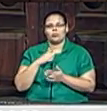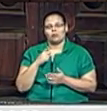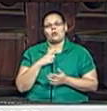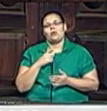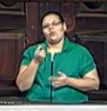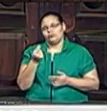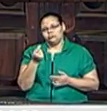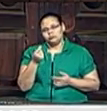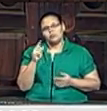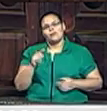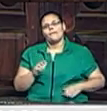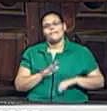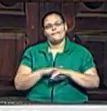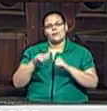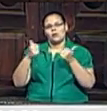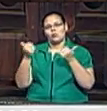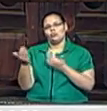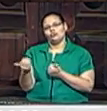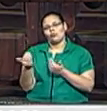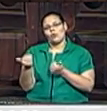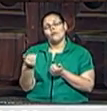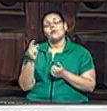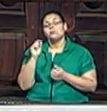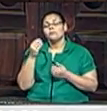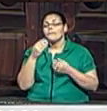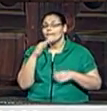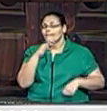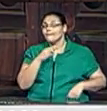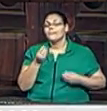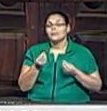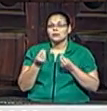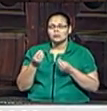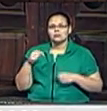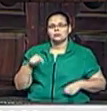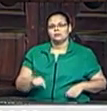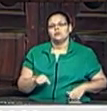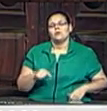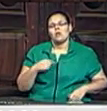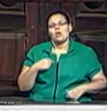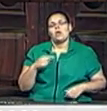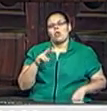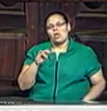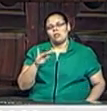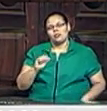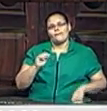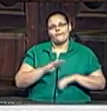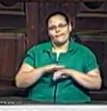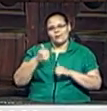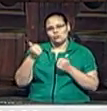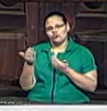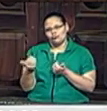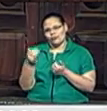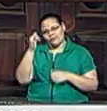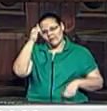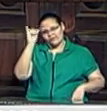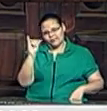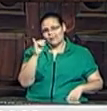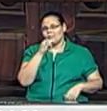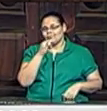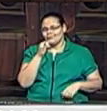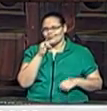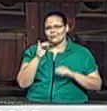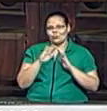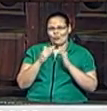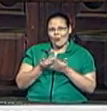Melhor Jovem. E qual é a finalidade deste programa, deputado Tio Carlos? O Renda Melhor Jovem é para evitar a evasão